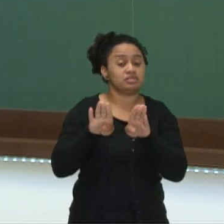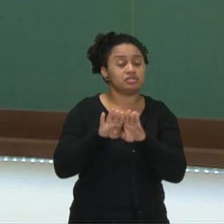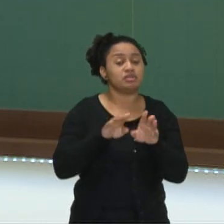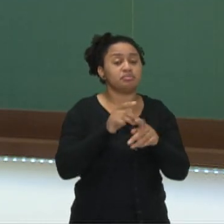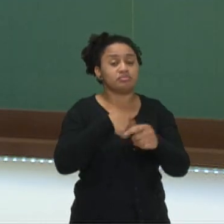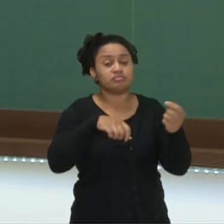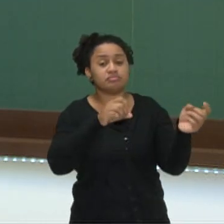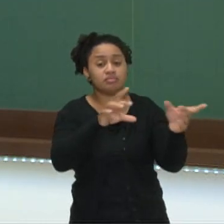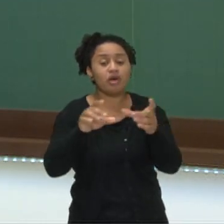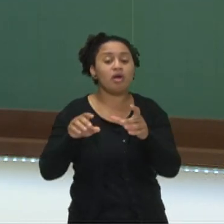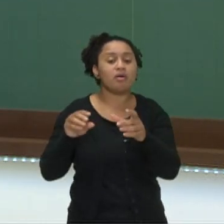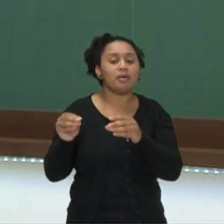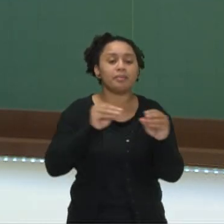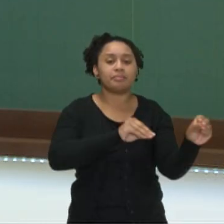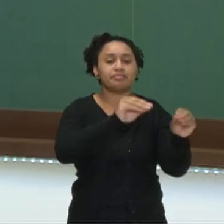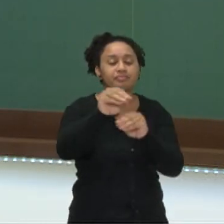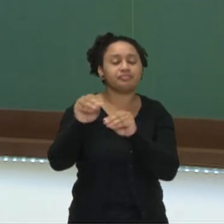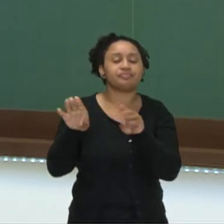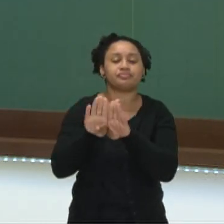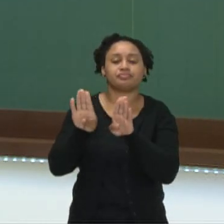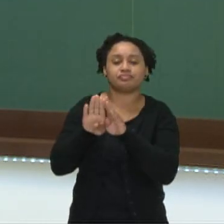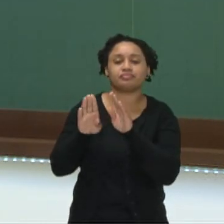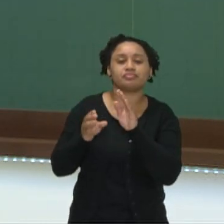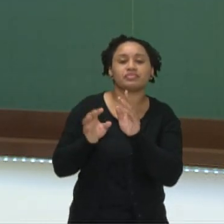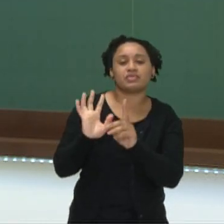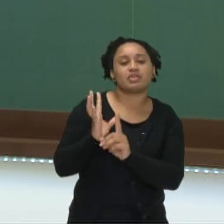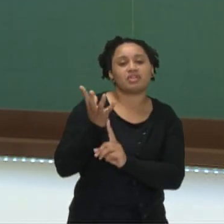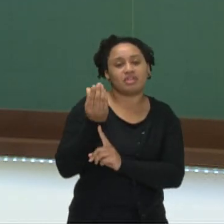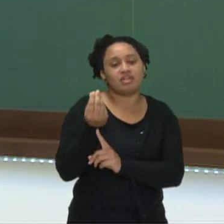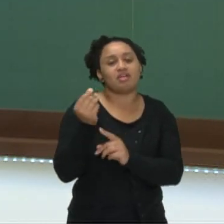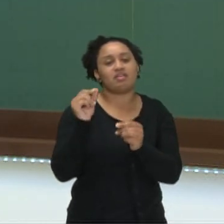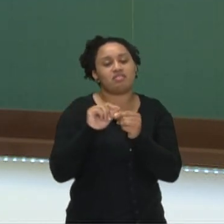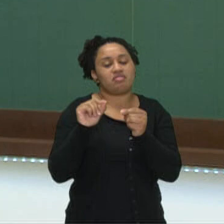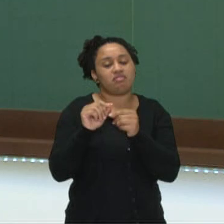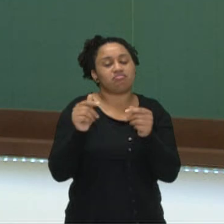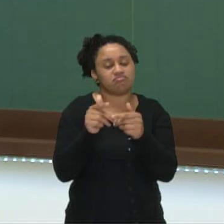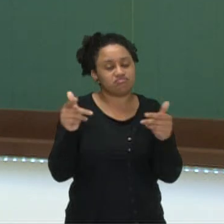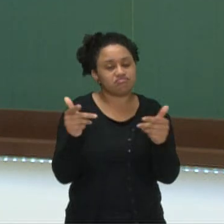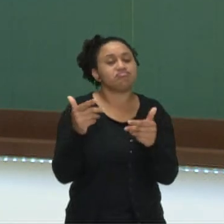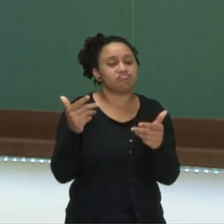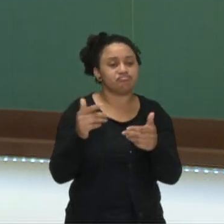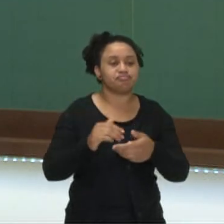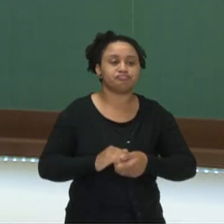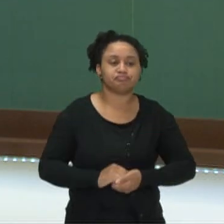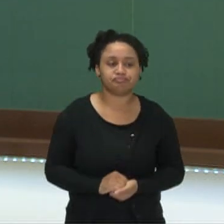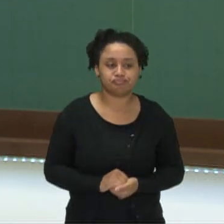e também de artesãos, né, que vão produzir esses bens de consumo.